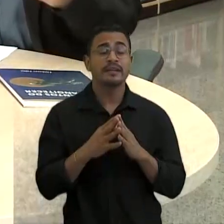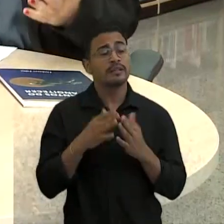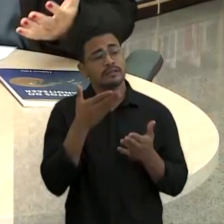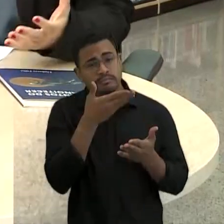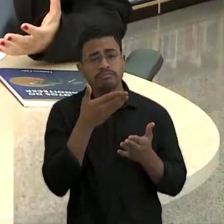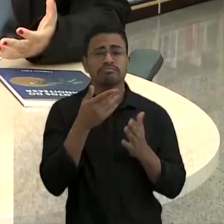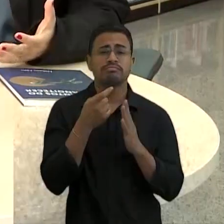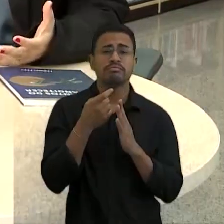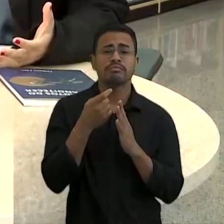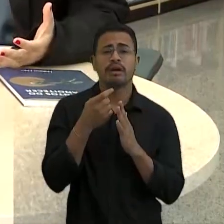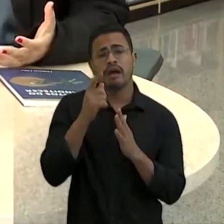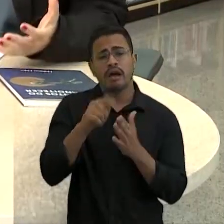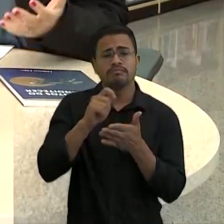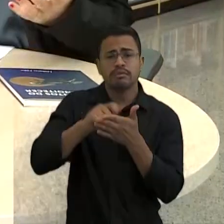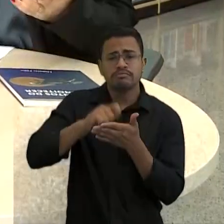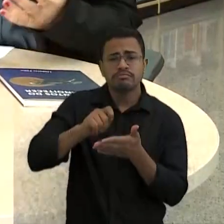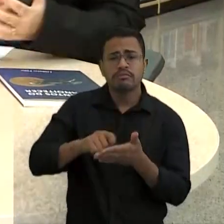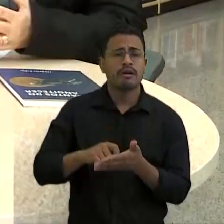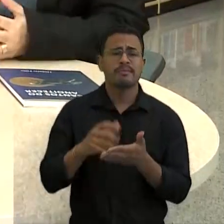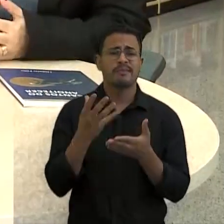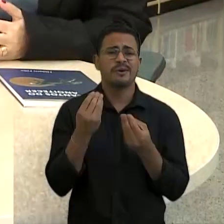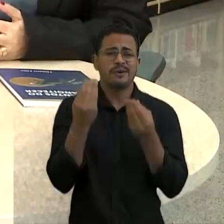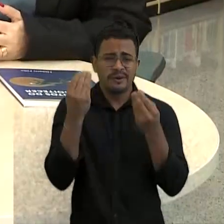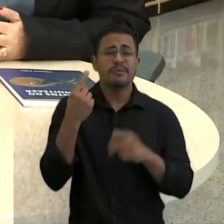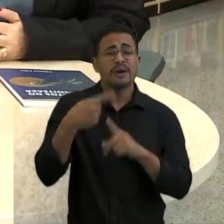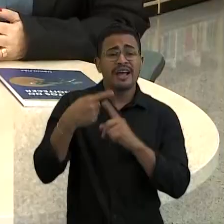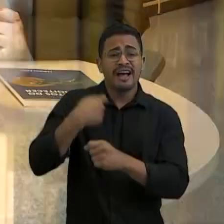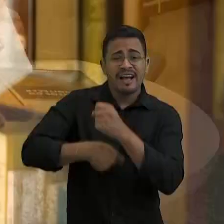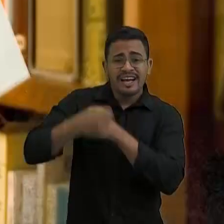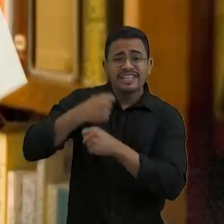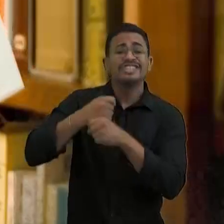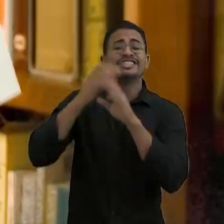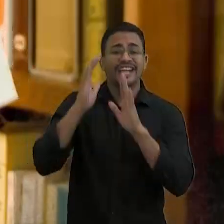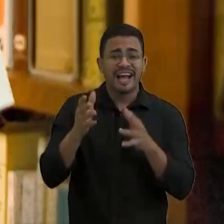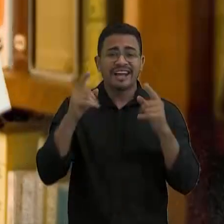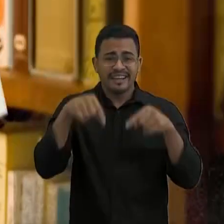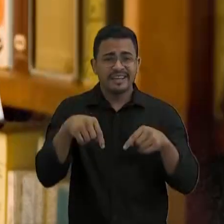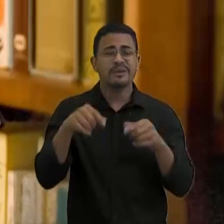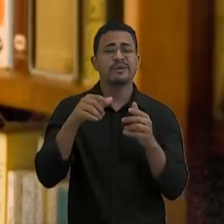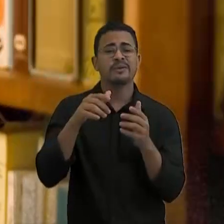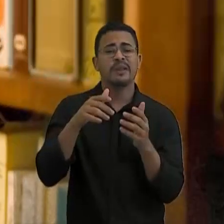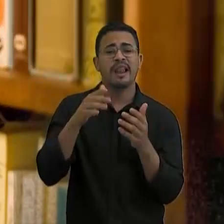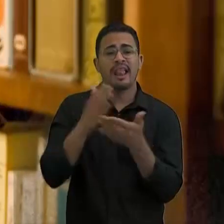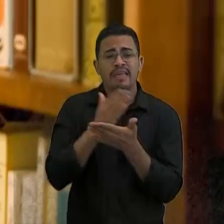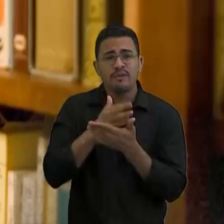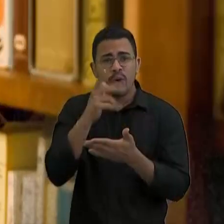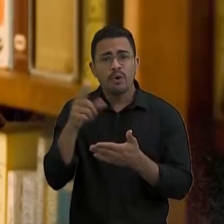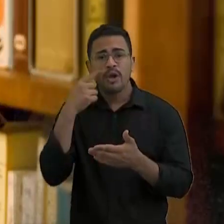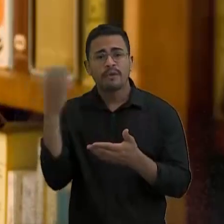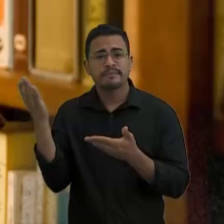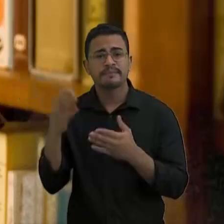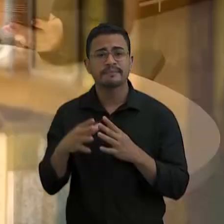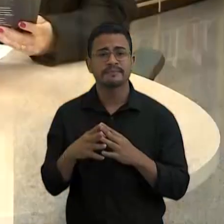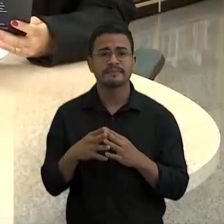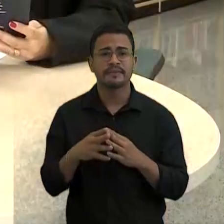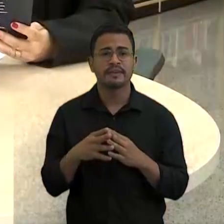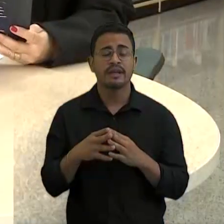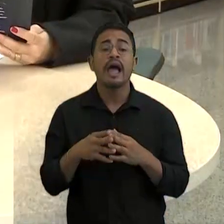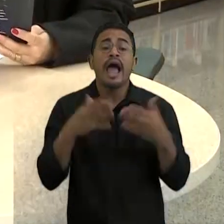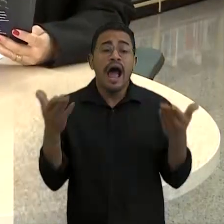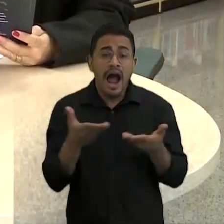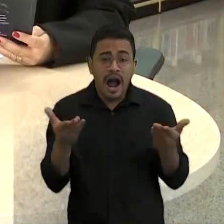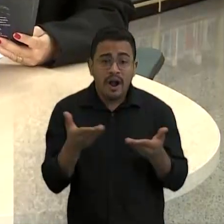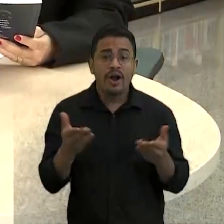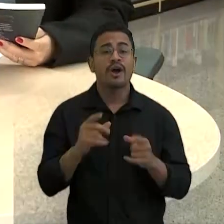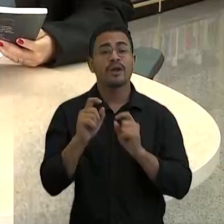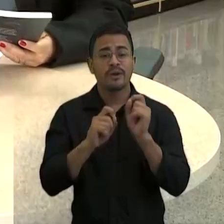escreve muito, né? Porque já ano passado esteve aqui com o livro Cantos do Entardecer e agora com o